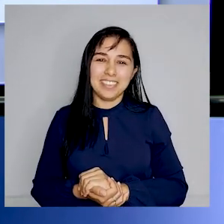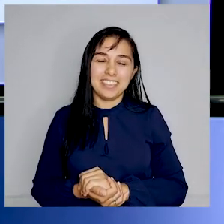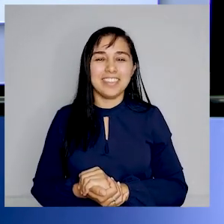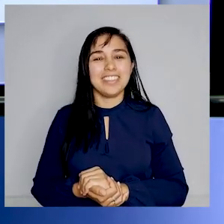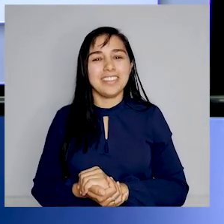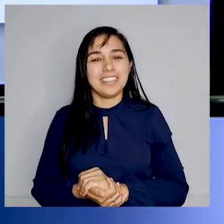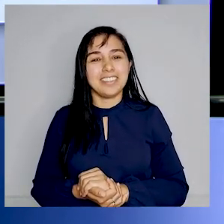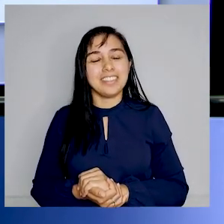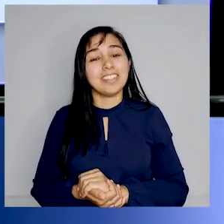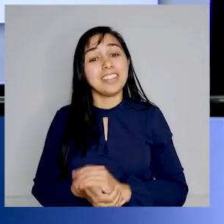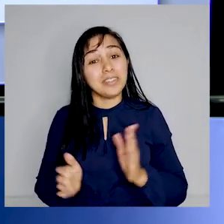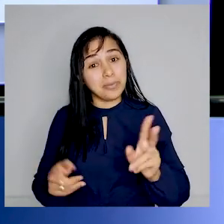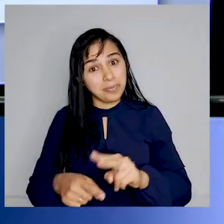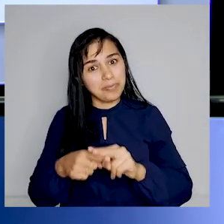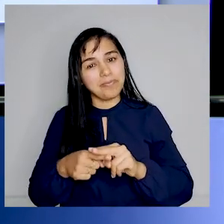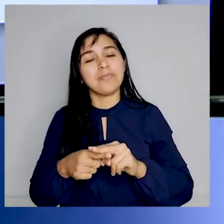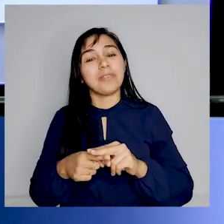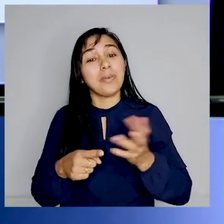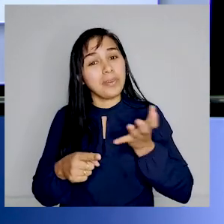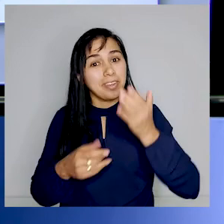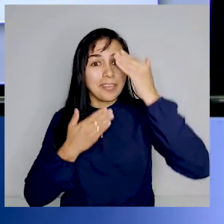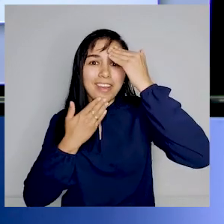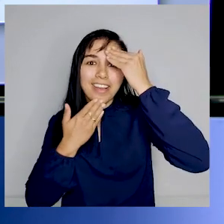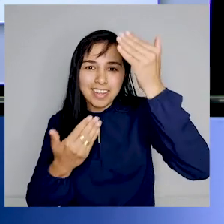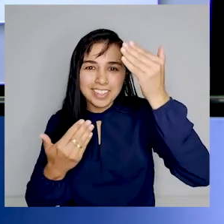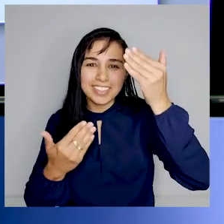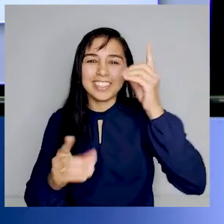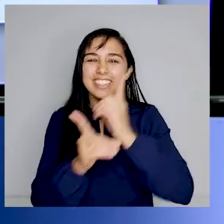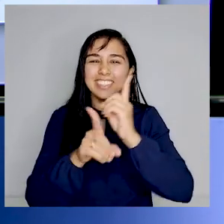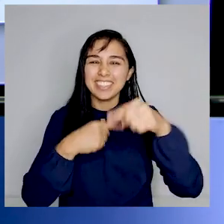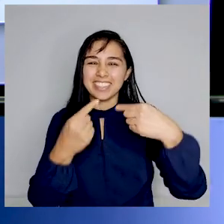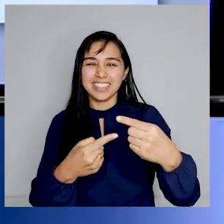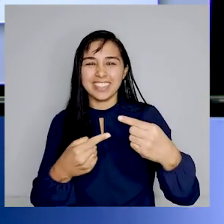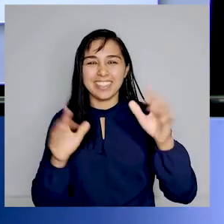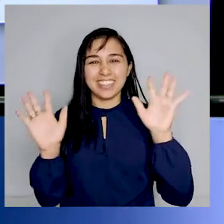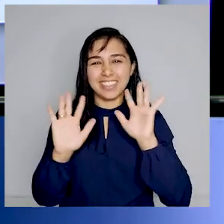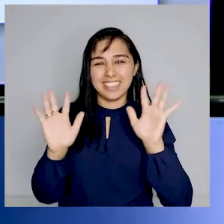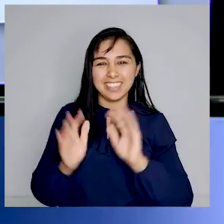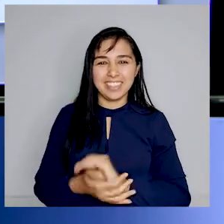E após isso, eu quero deixar aqui o meu muito obrigado e até a nossa próxima aula.